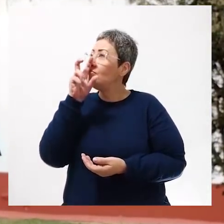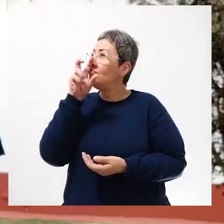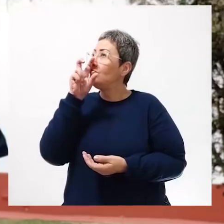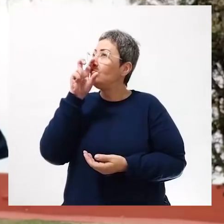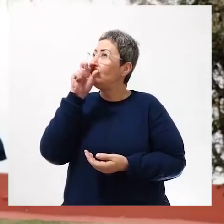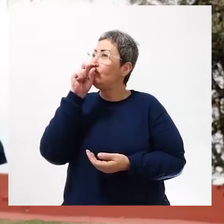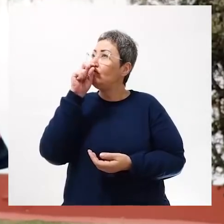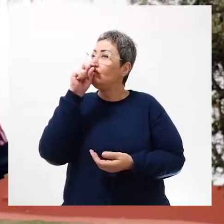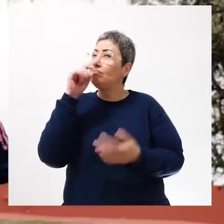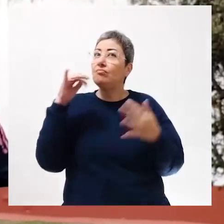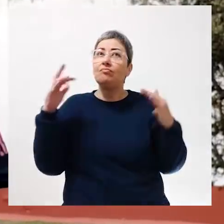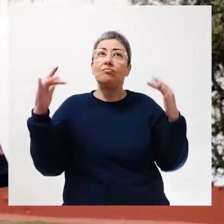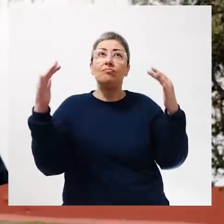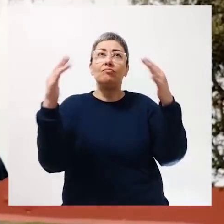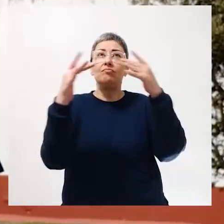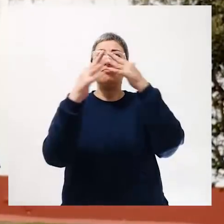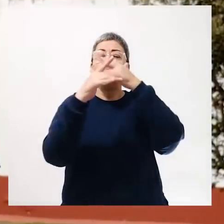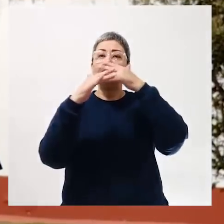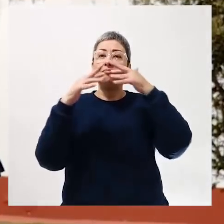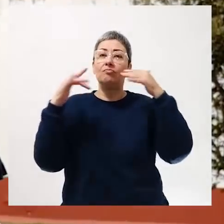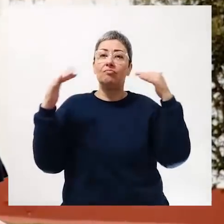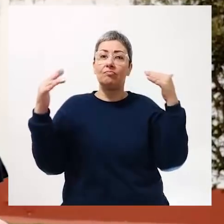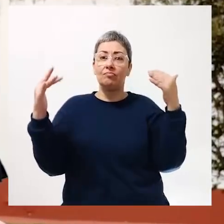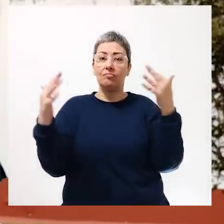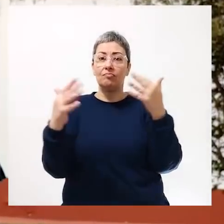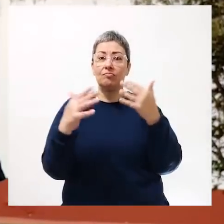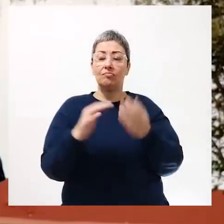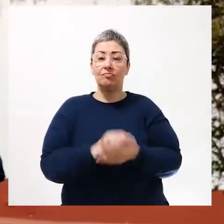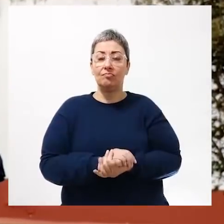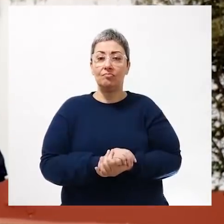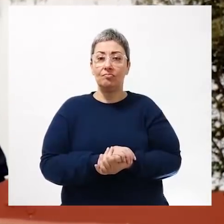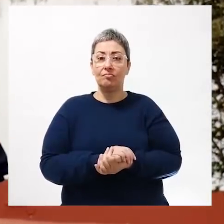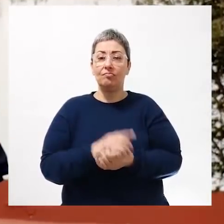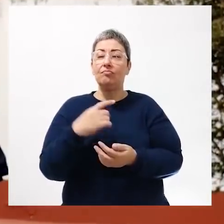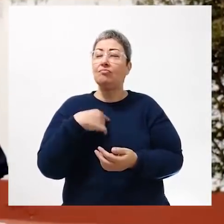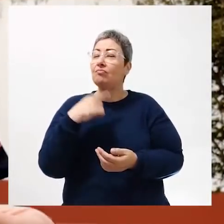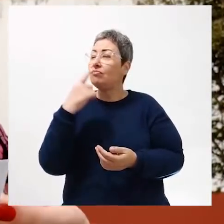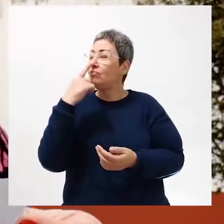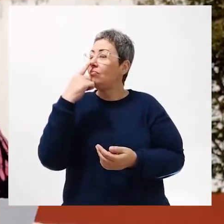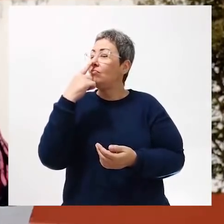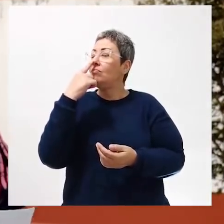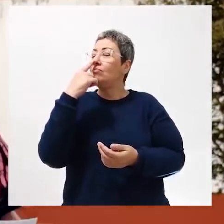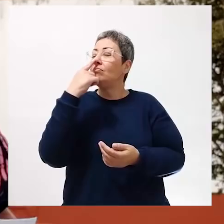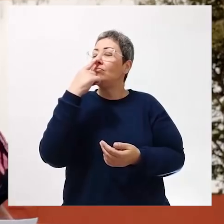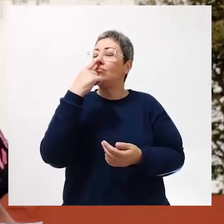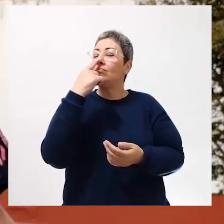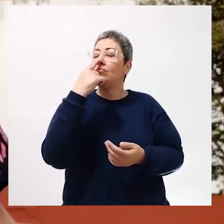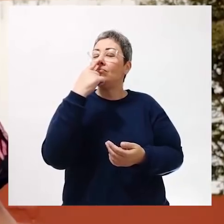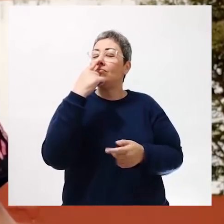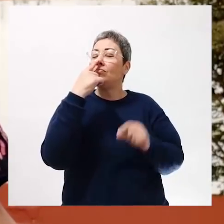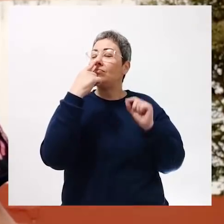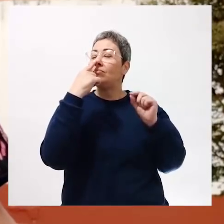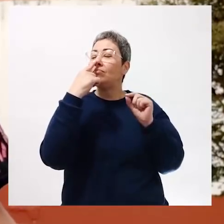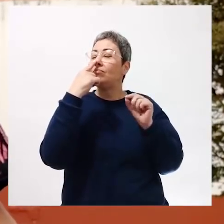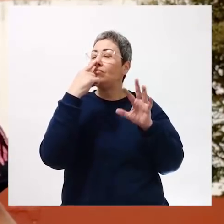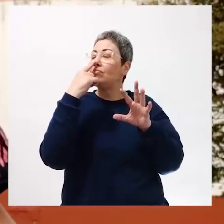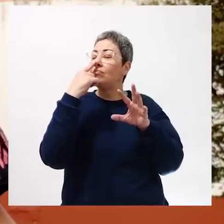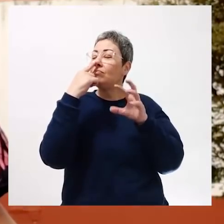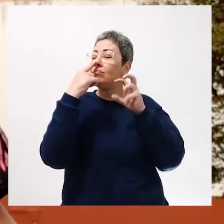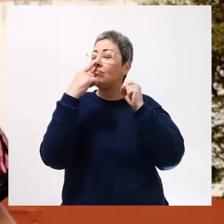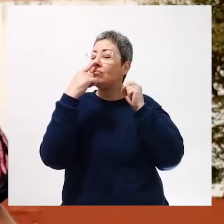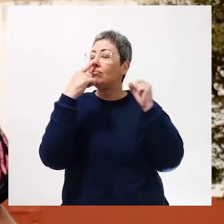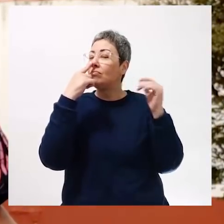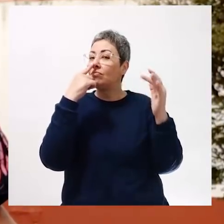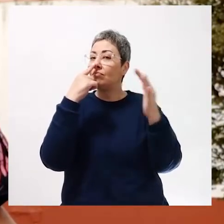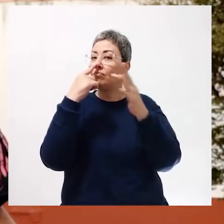Cheiros que passeiam pelos ares. Sinta, sinta. Qual é o cheiro